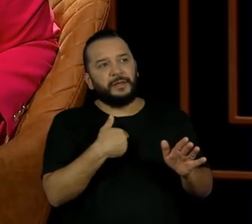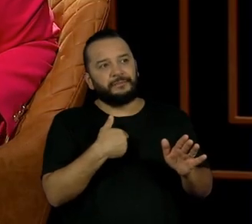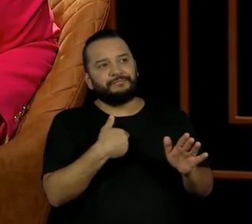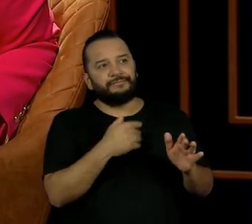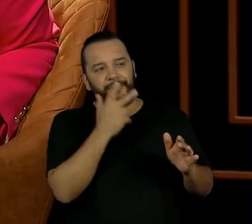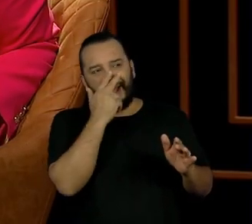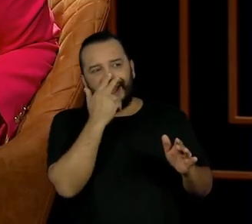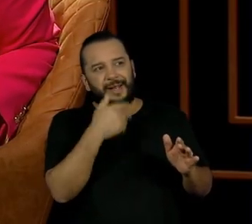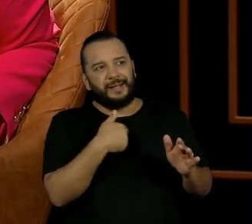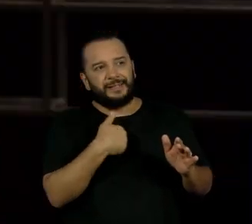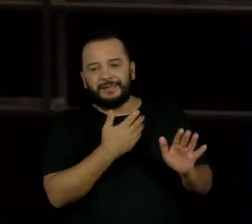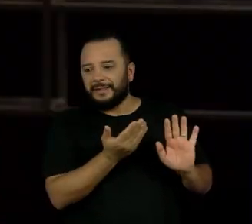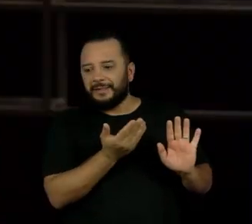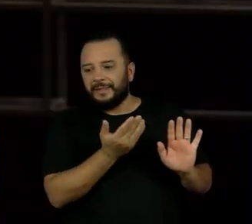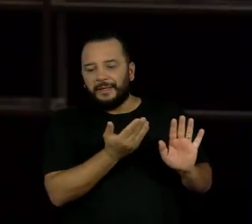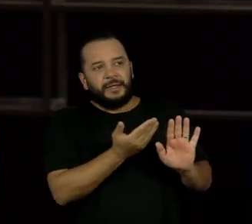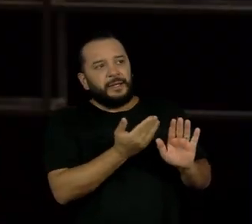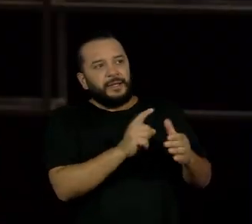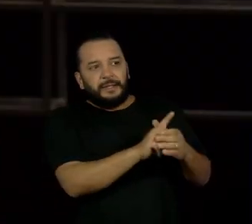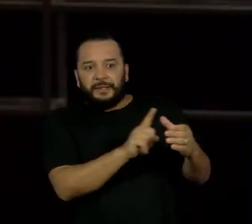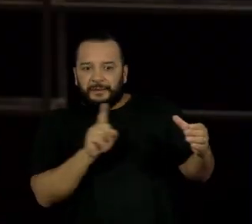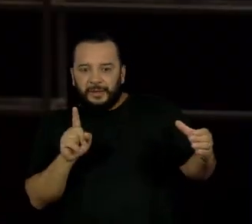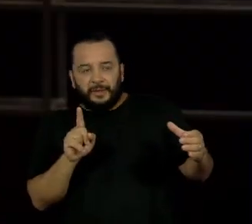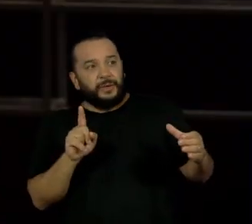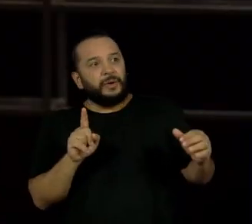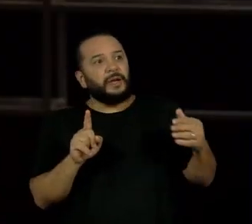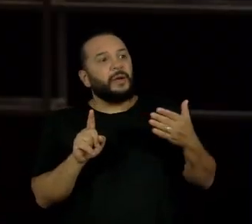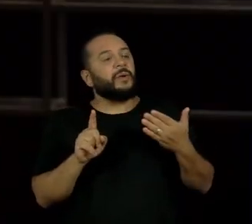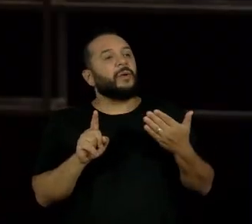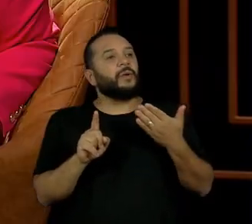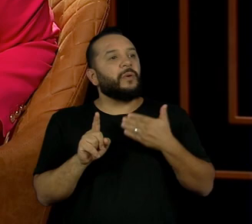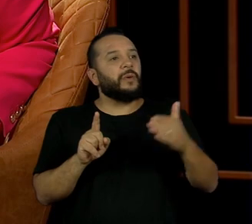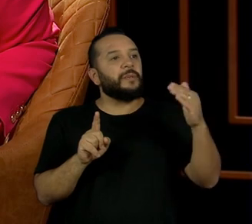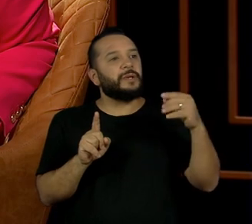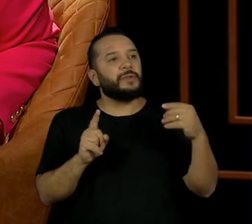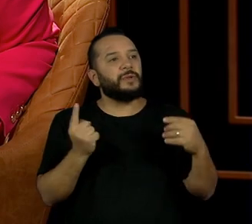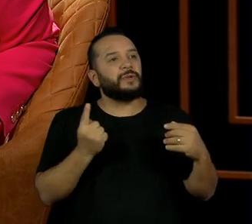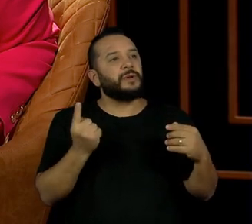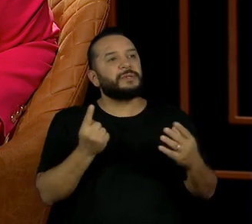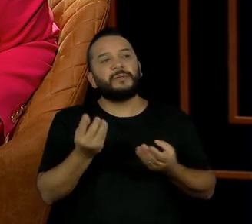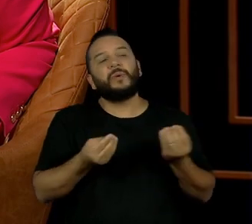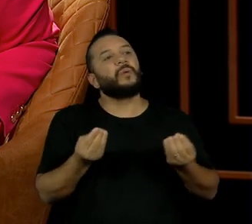trabalho solo como foi conta um pouco sobre esse teu primeiro dia foi